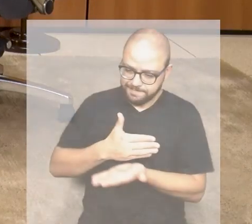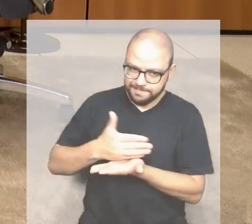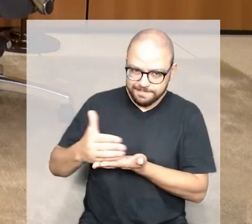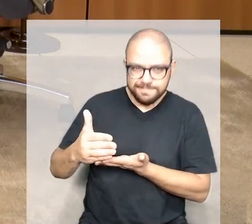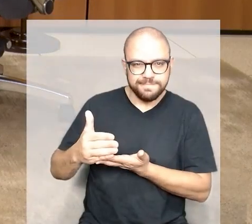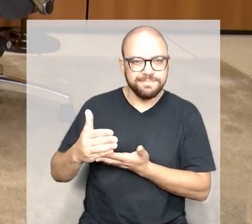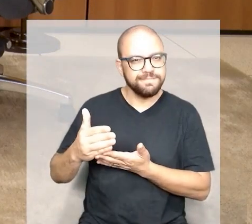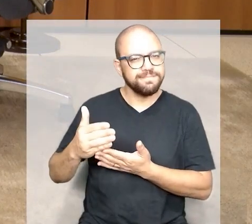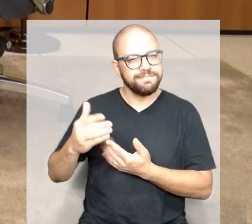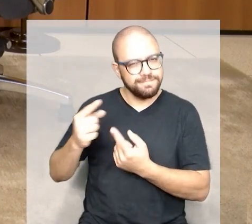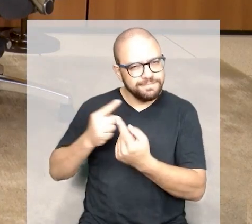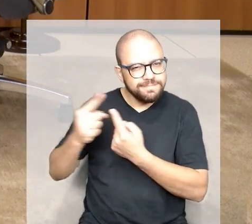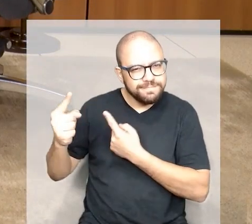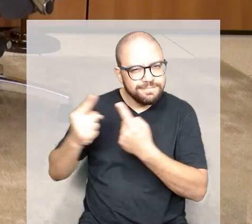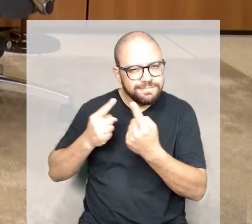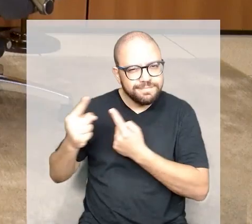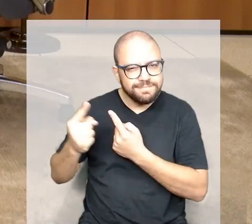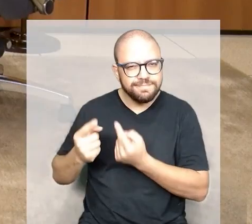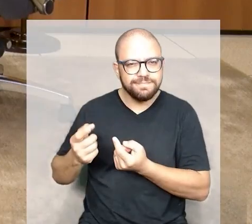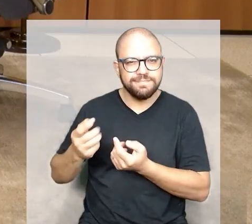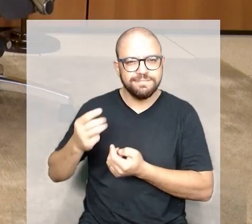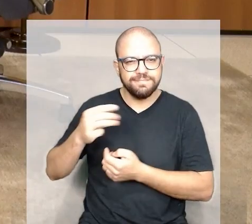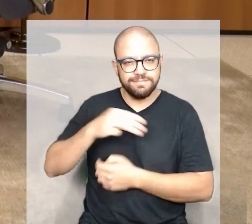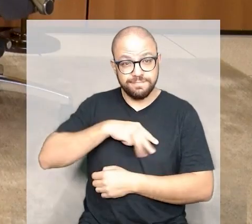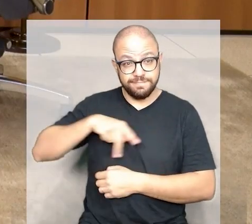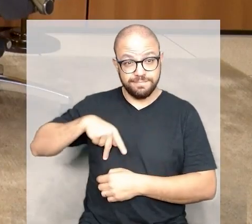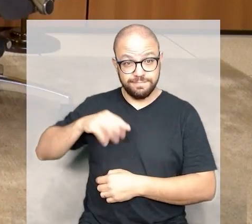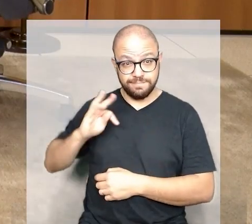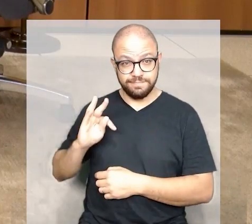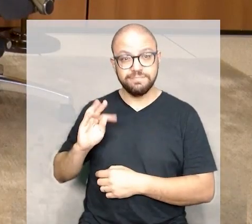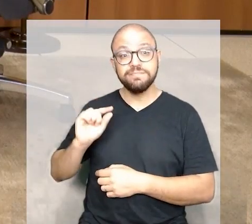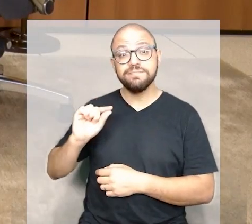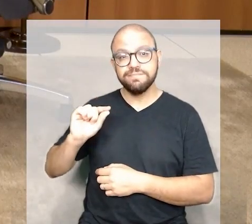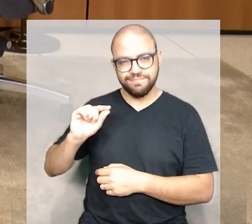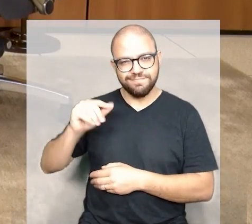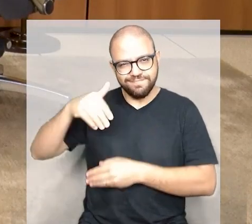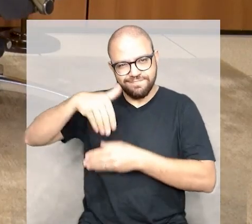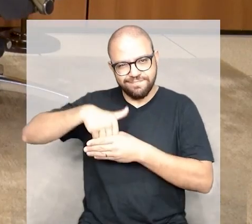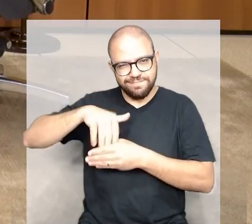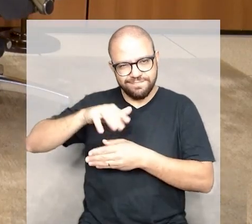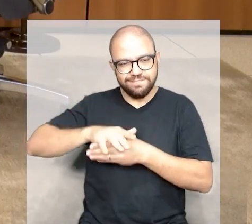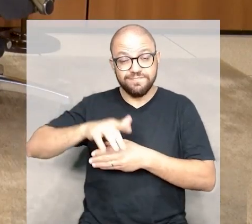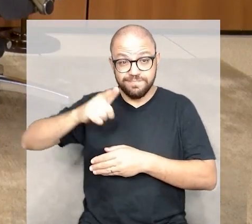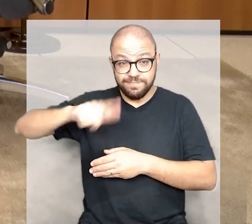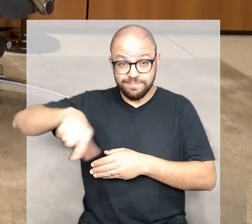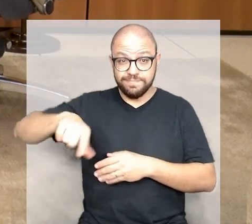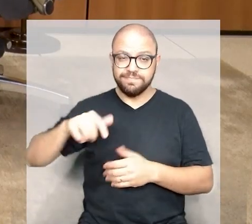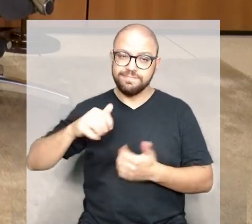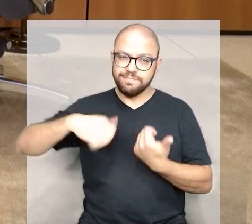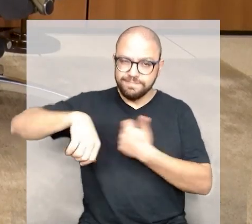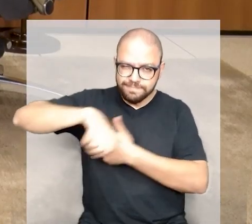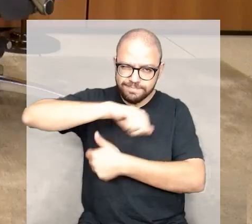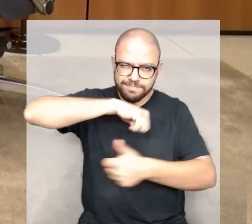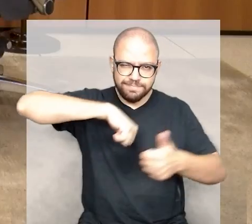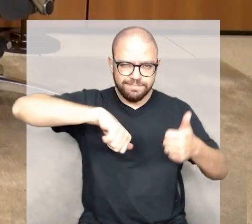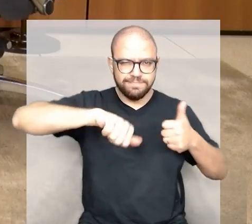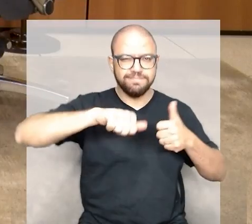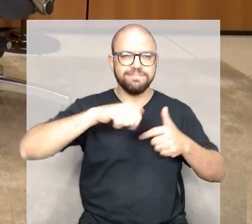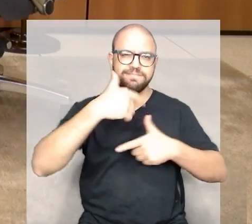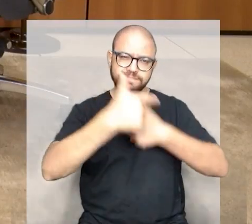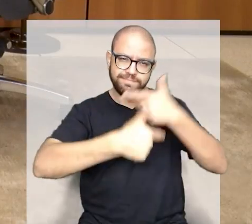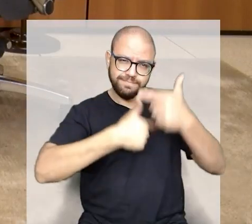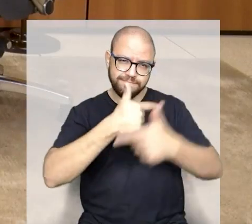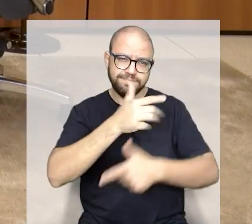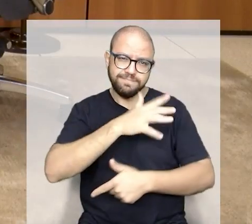A gente começa falando de um momento importante da atuação do MPT, as eleições. Também vamos discutir as transformações